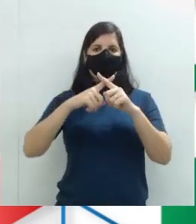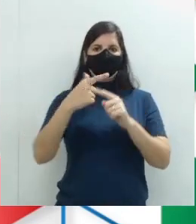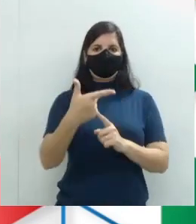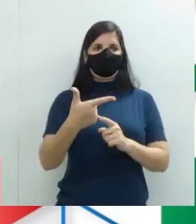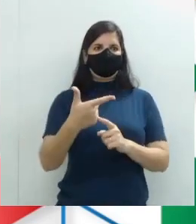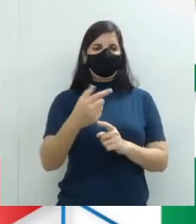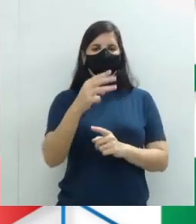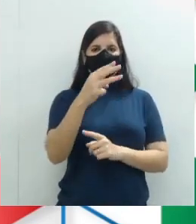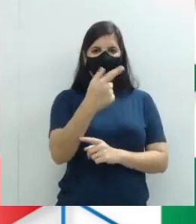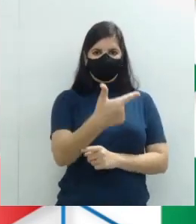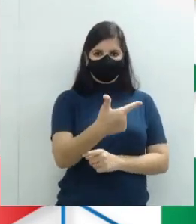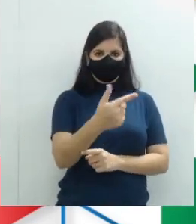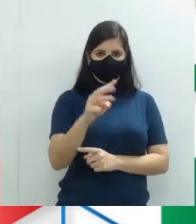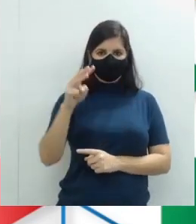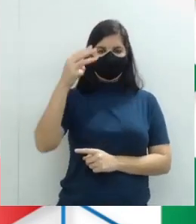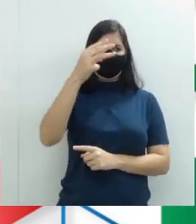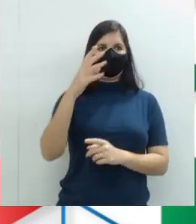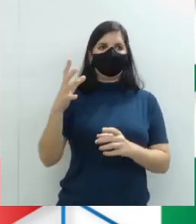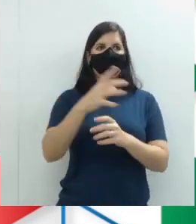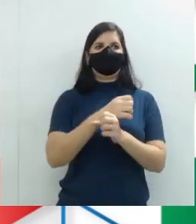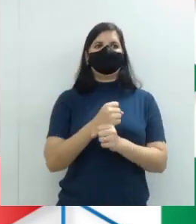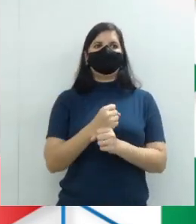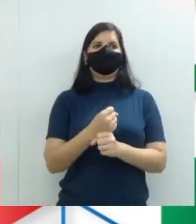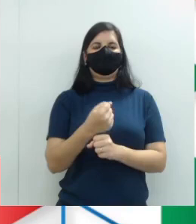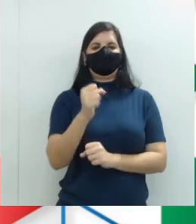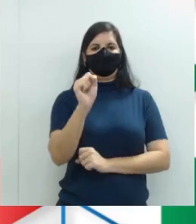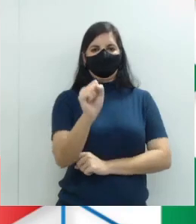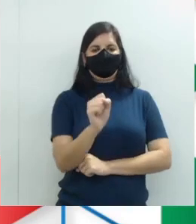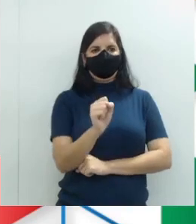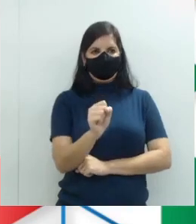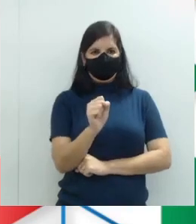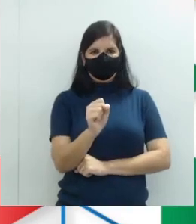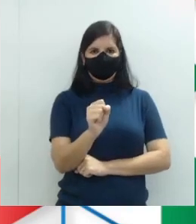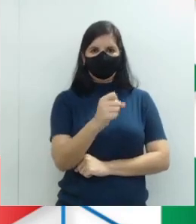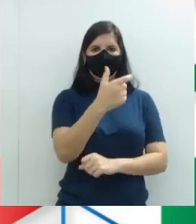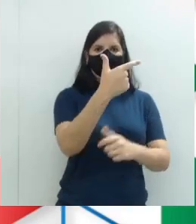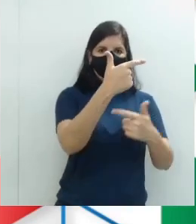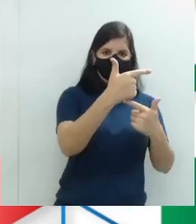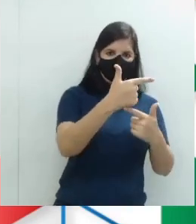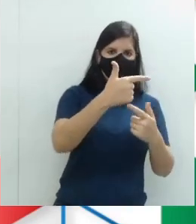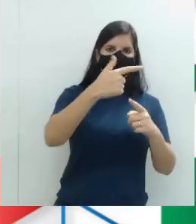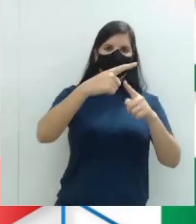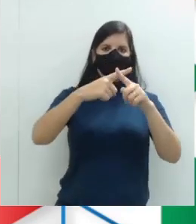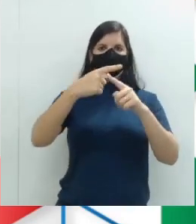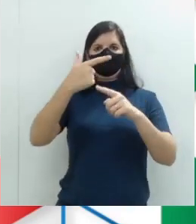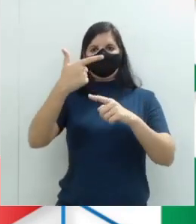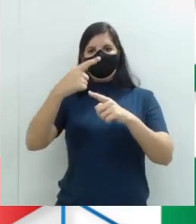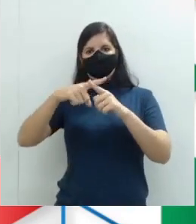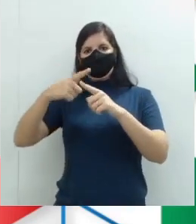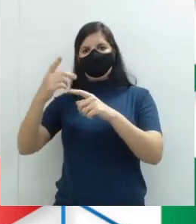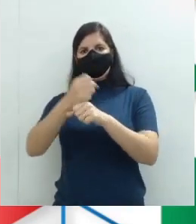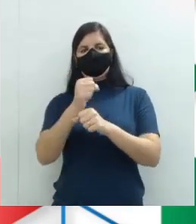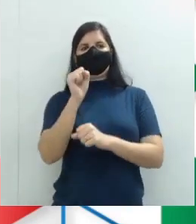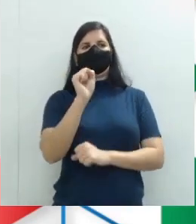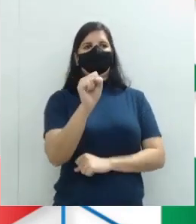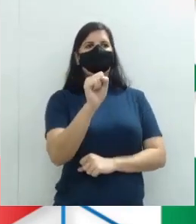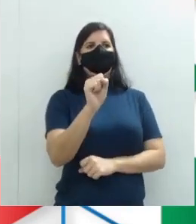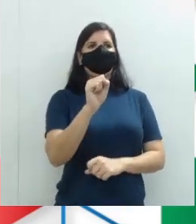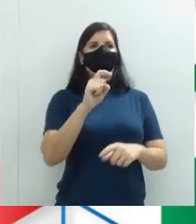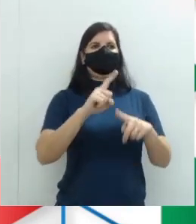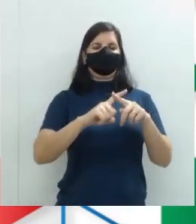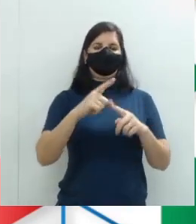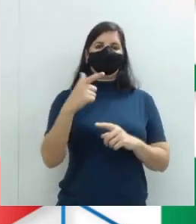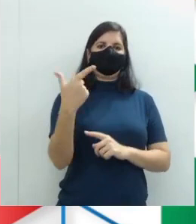equivale 2 ao cubo? Colocar bem claro. 2 ao cubo é 2 vezes 2 vezes 2, 3 vezes. 2 ao cubo,